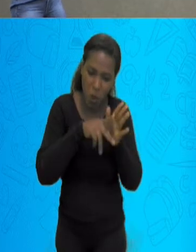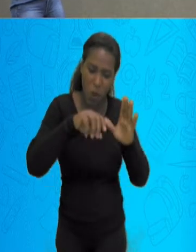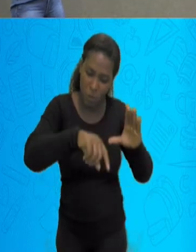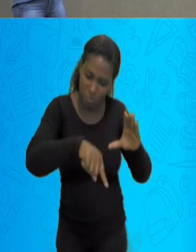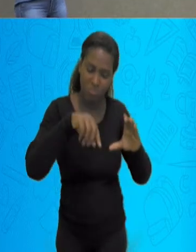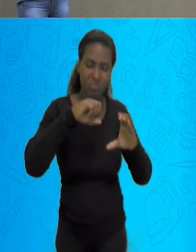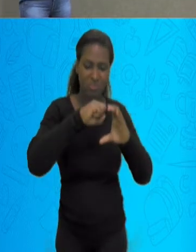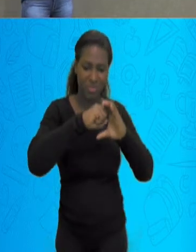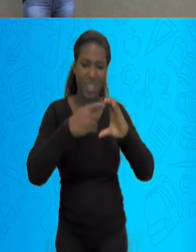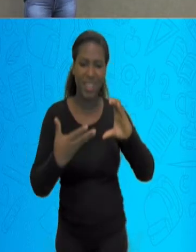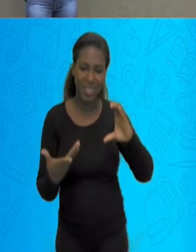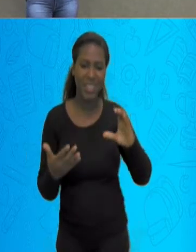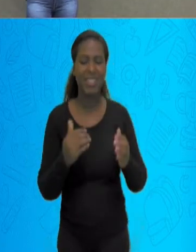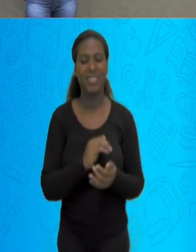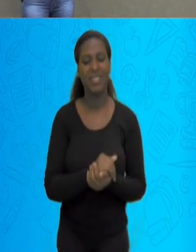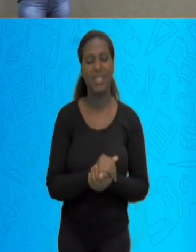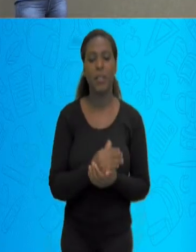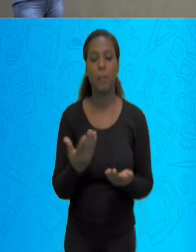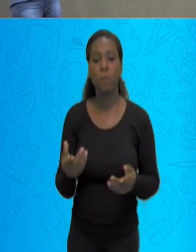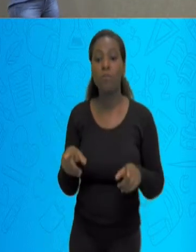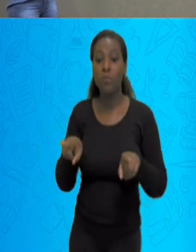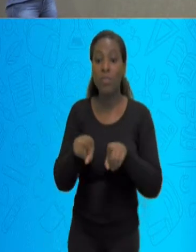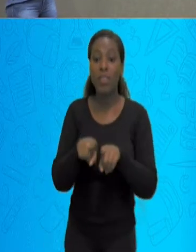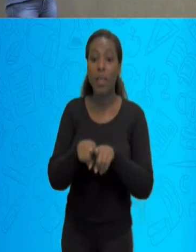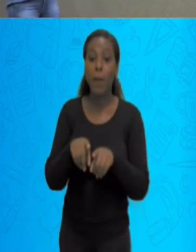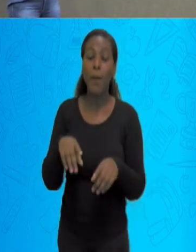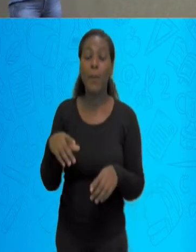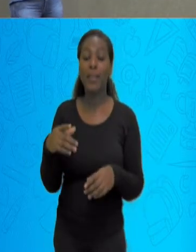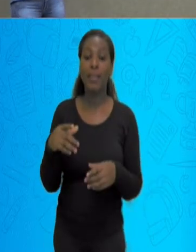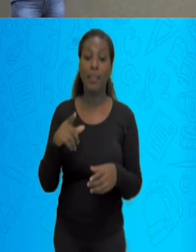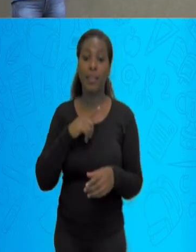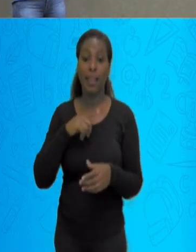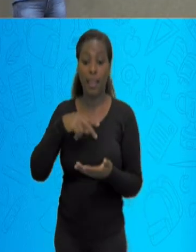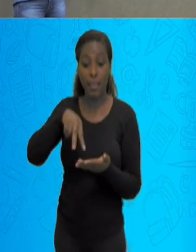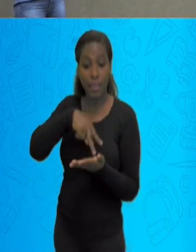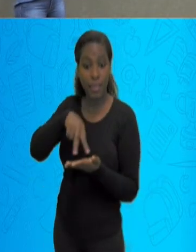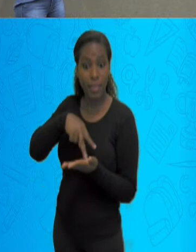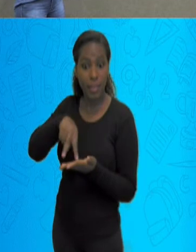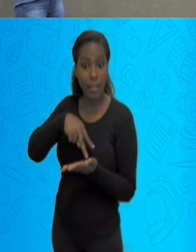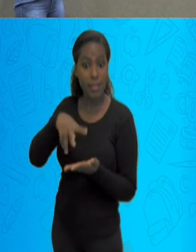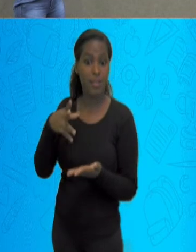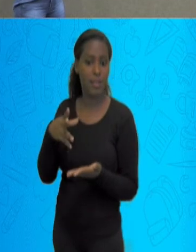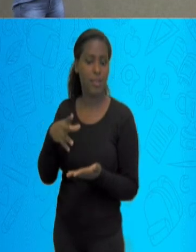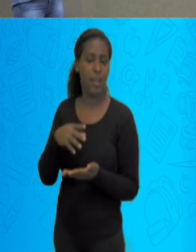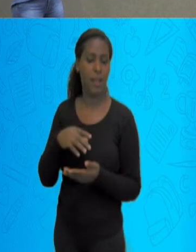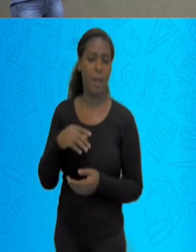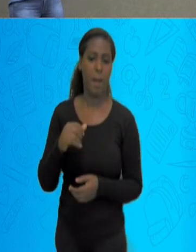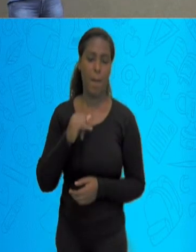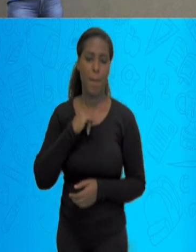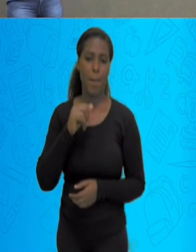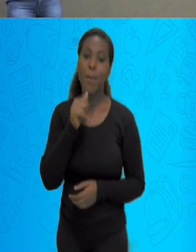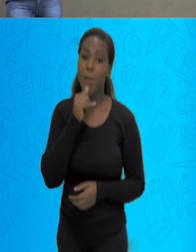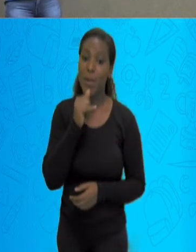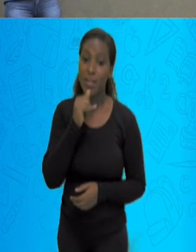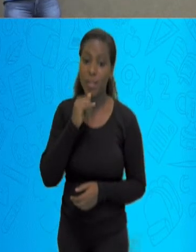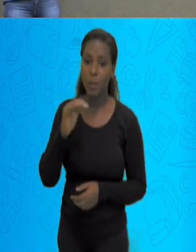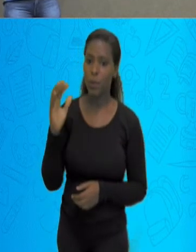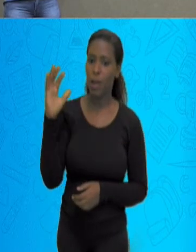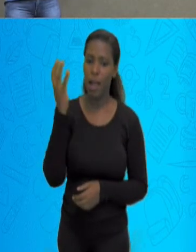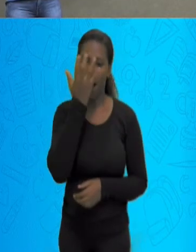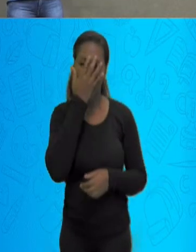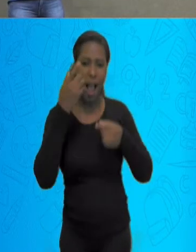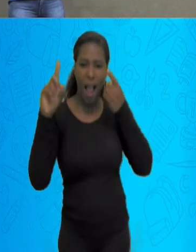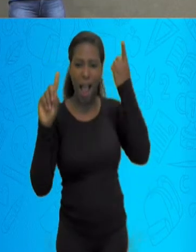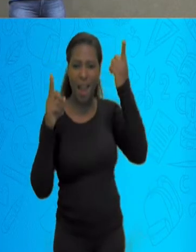Carnaval, folia de reis, o congado. E a festa junina, geralmente a